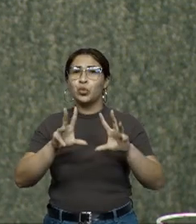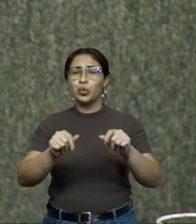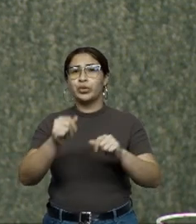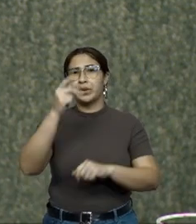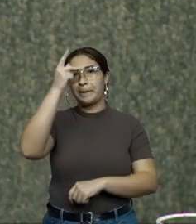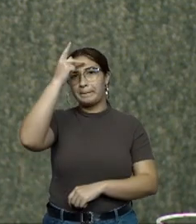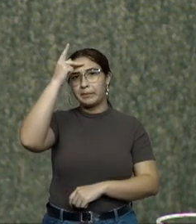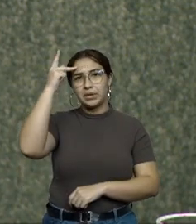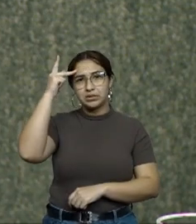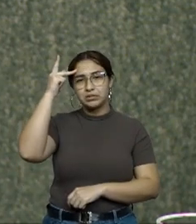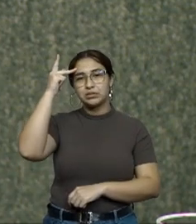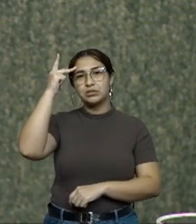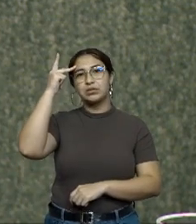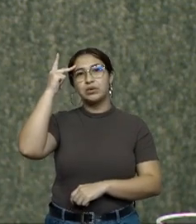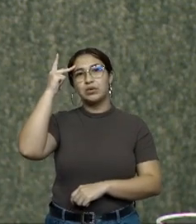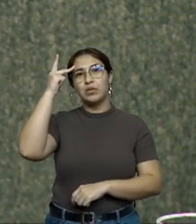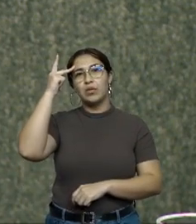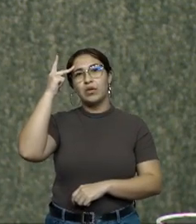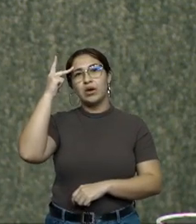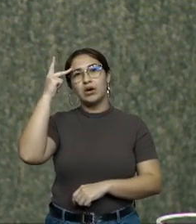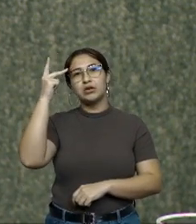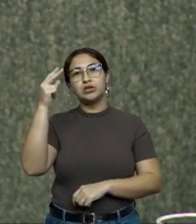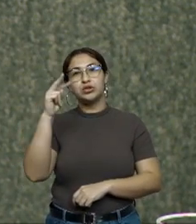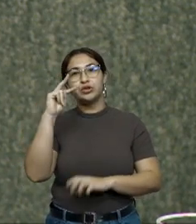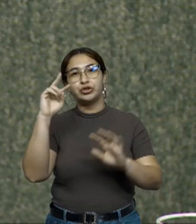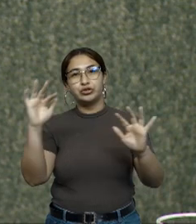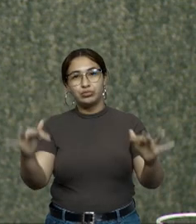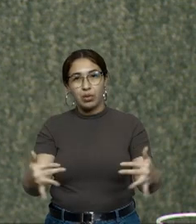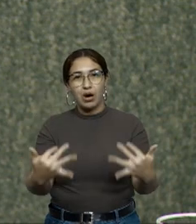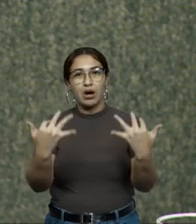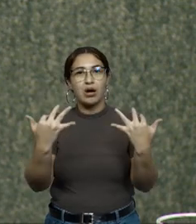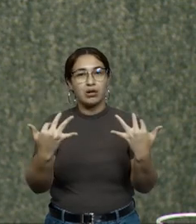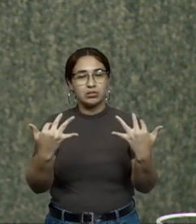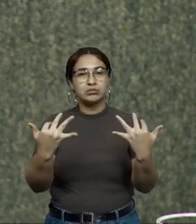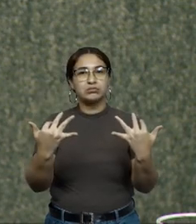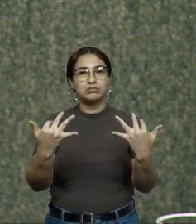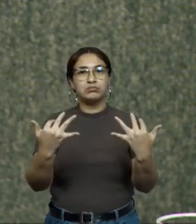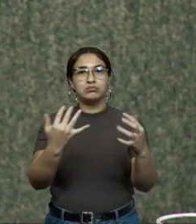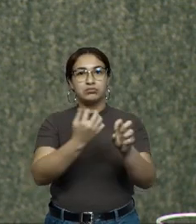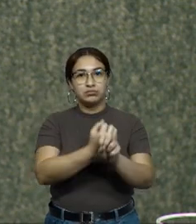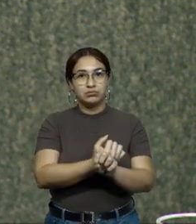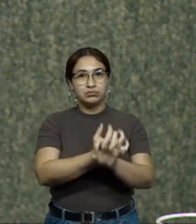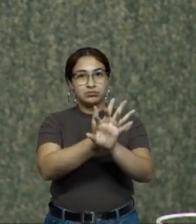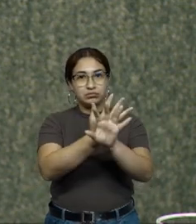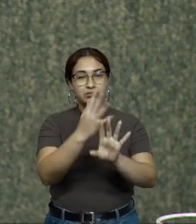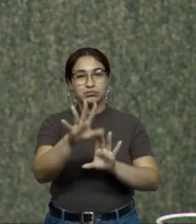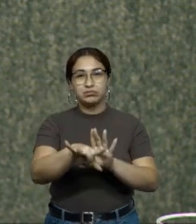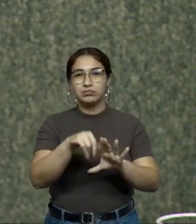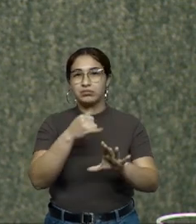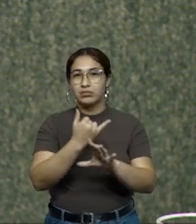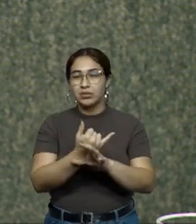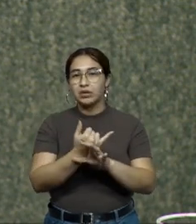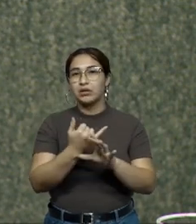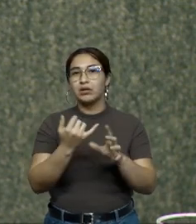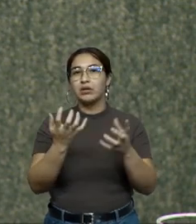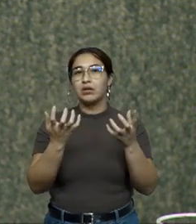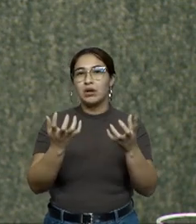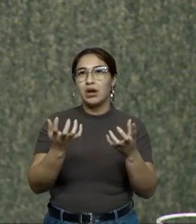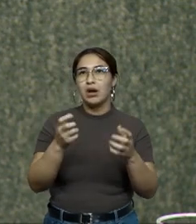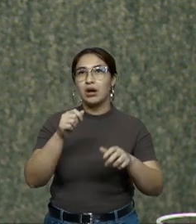que estão acompanhando esta audiência de forma virtual e fizerem